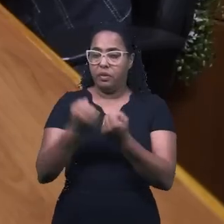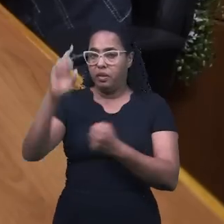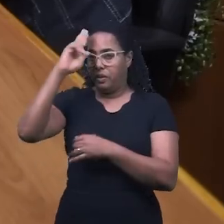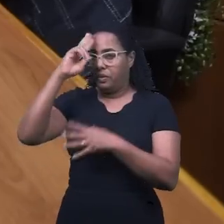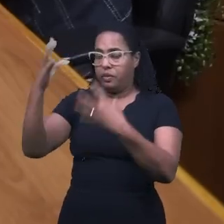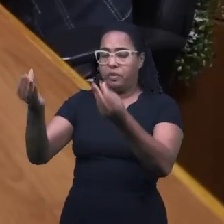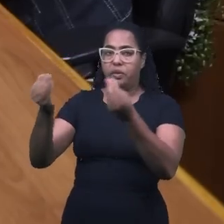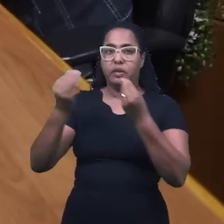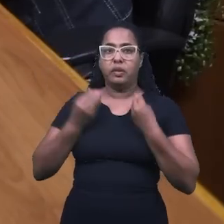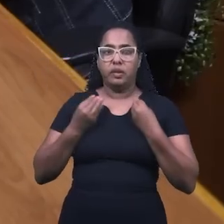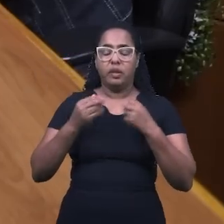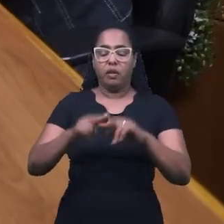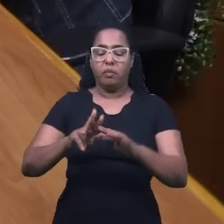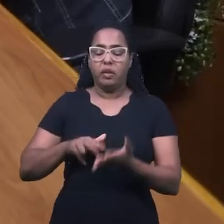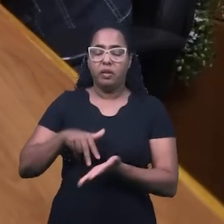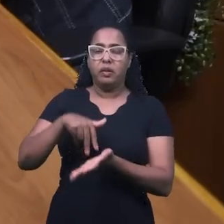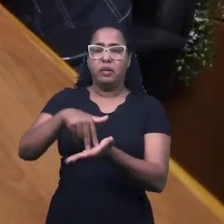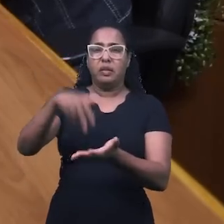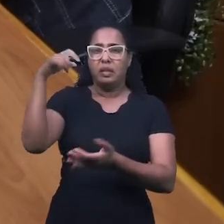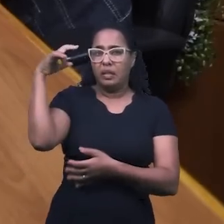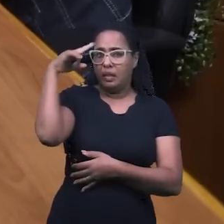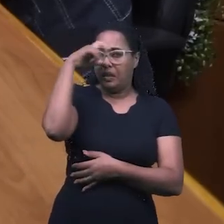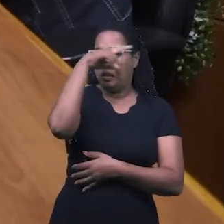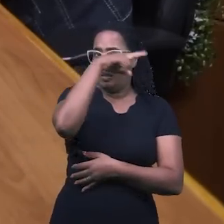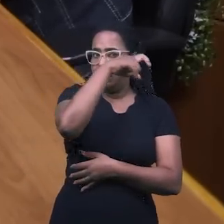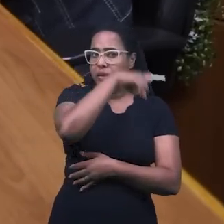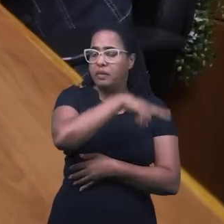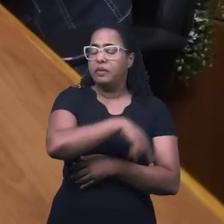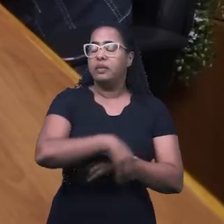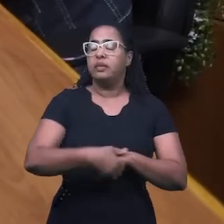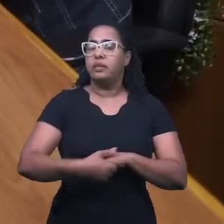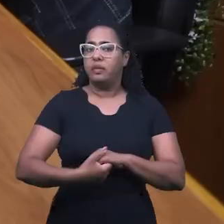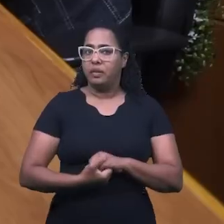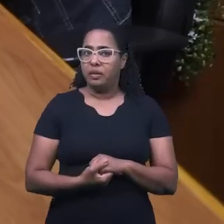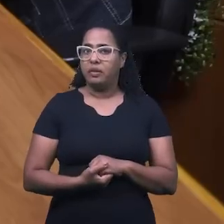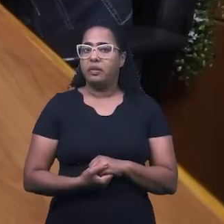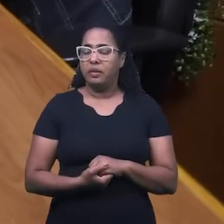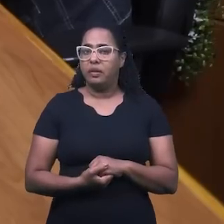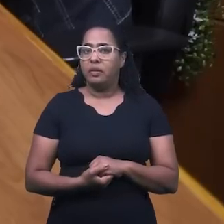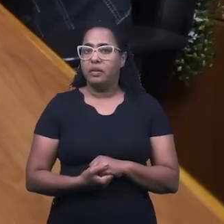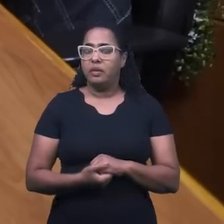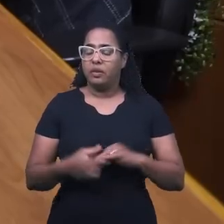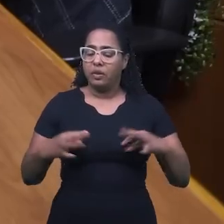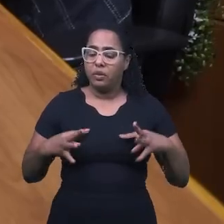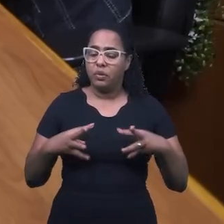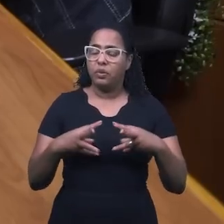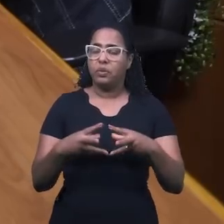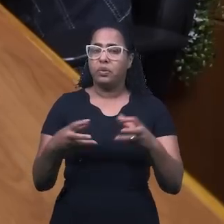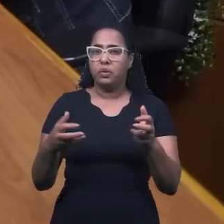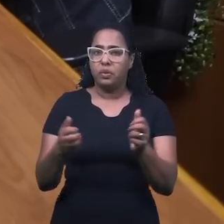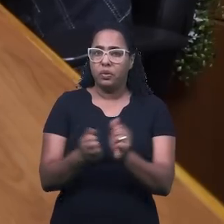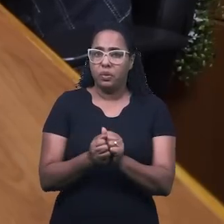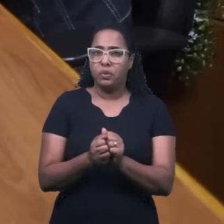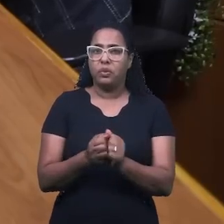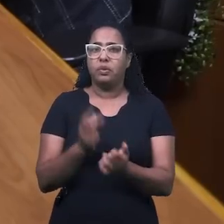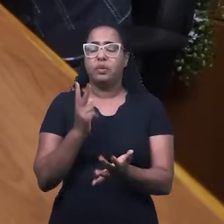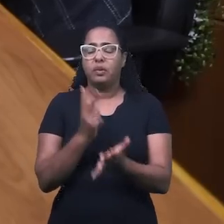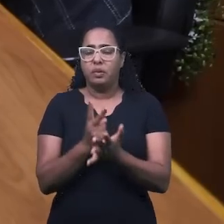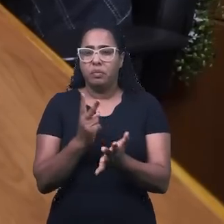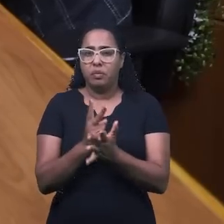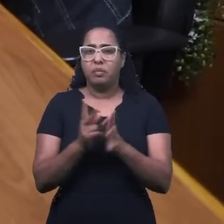pela família que o Senhor nos deu, né? Sim. Pelo sustento, porque é tão difícil. É tão difícil. Sim. Estarmos todos juntos,